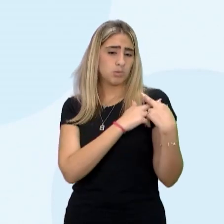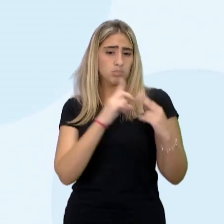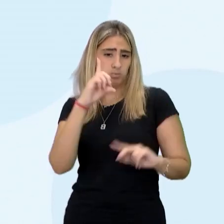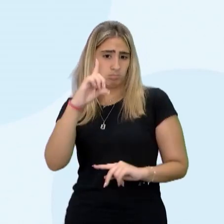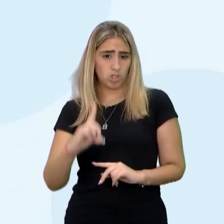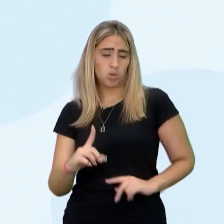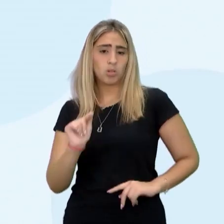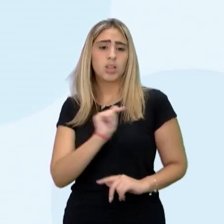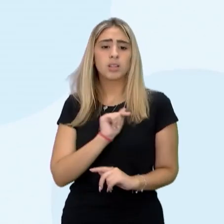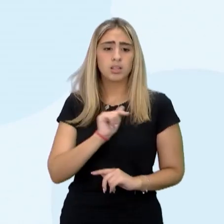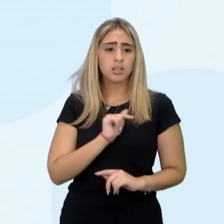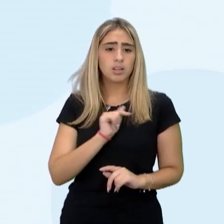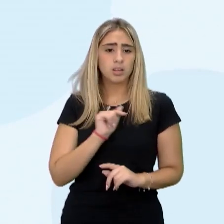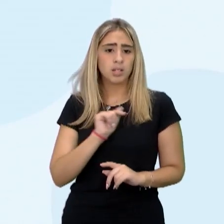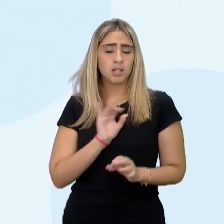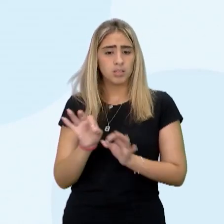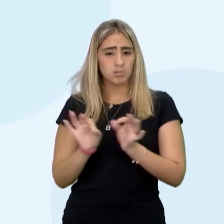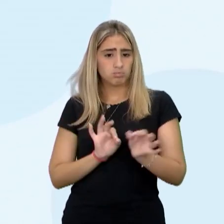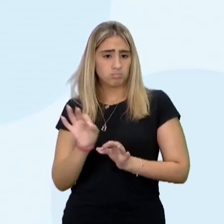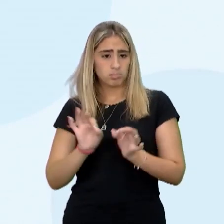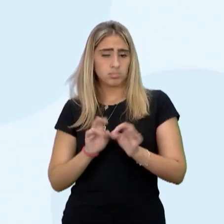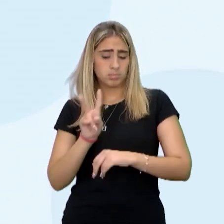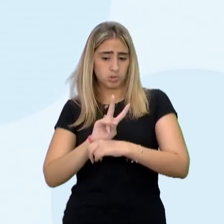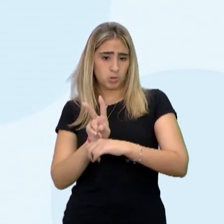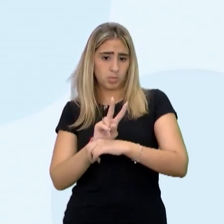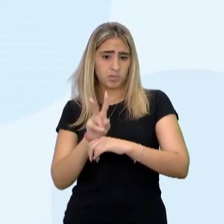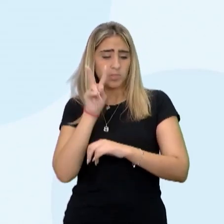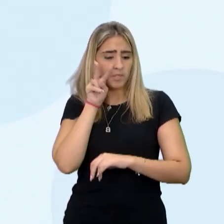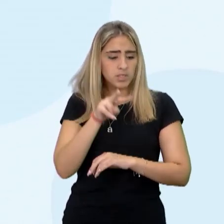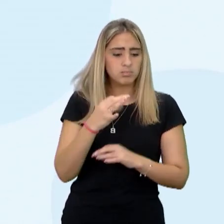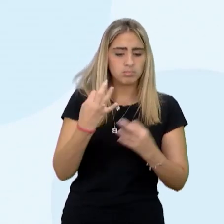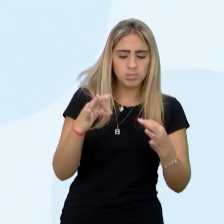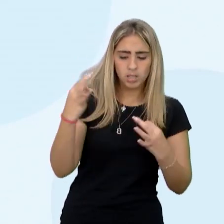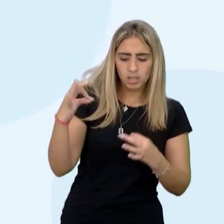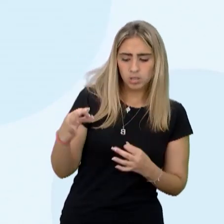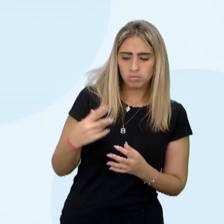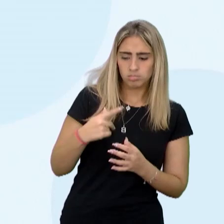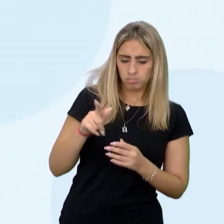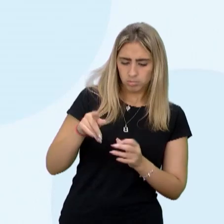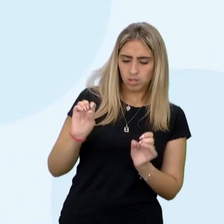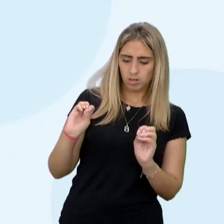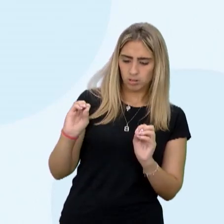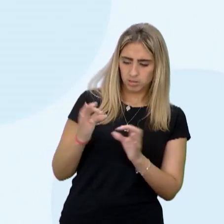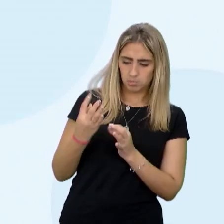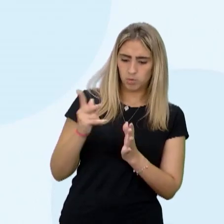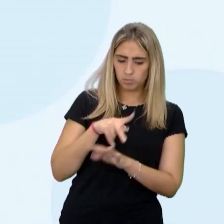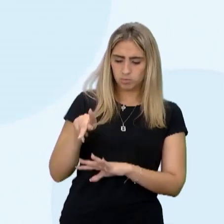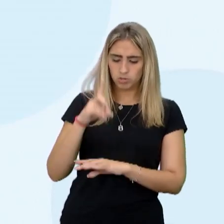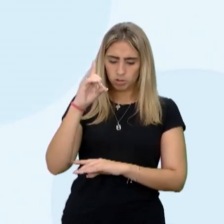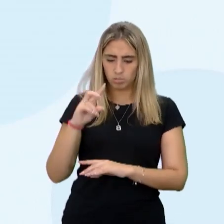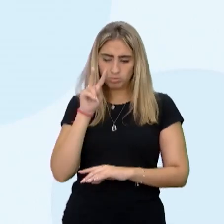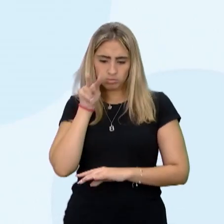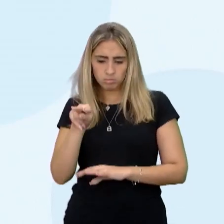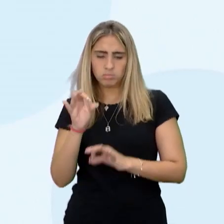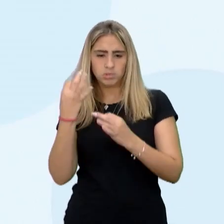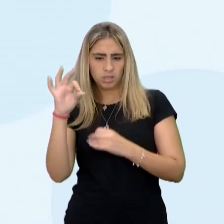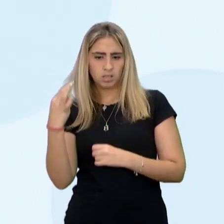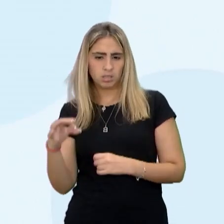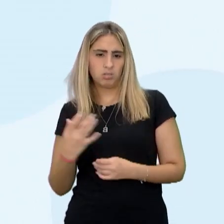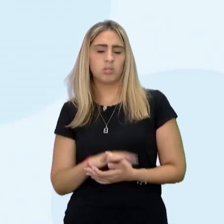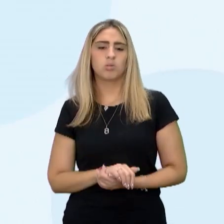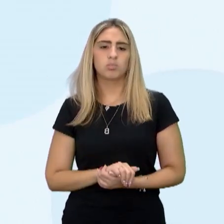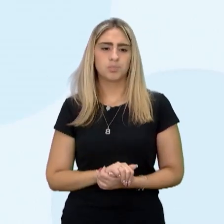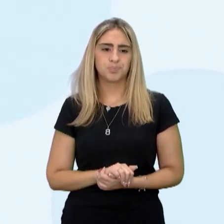um alinhamento horizontal com o supervisor para ele validar para ver se está tudo certo. Certo? Então, um alinhamento horizontal. Para, por exemplo,